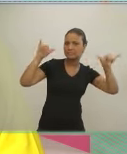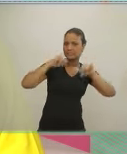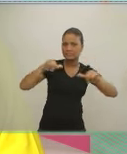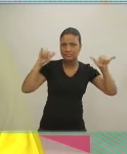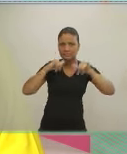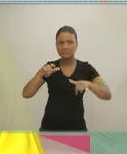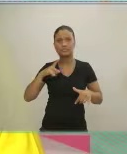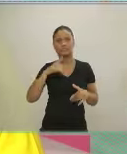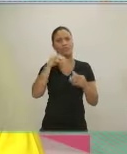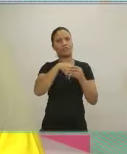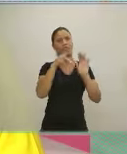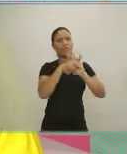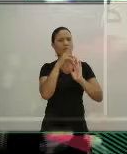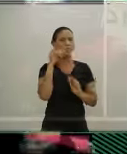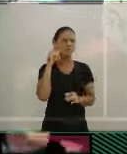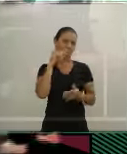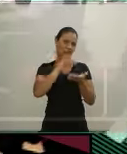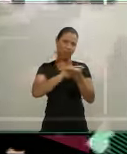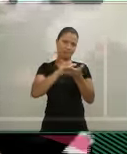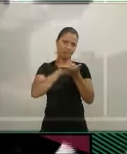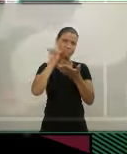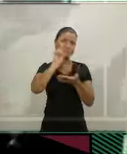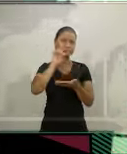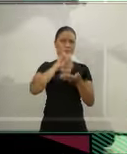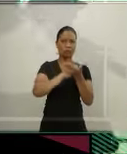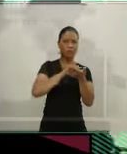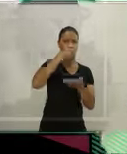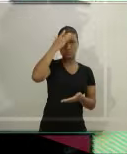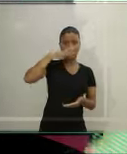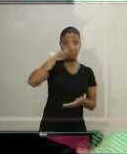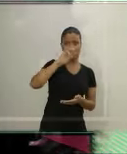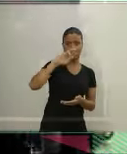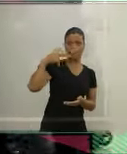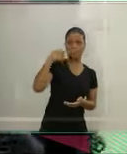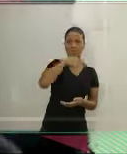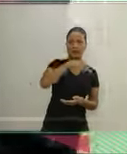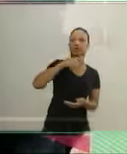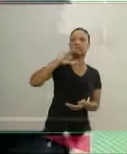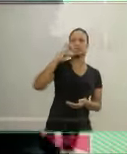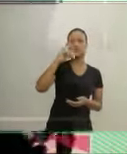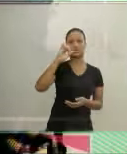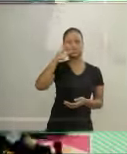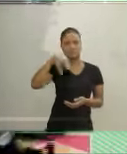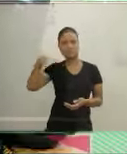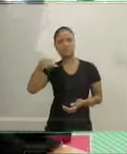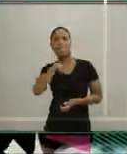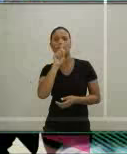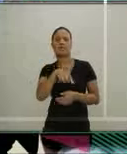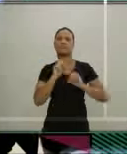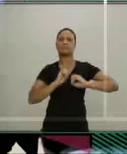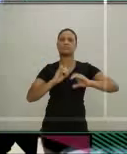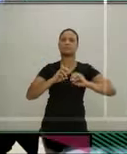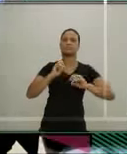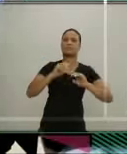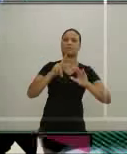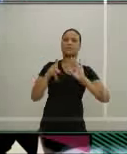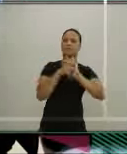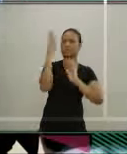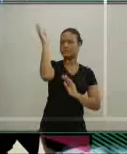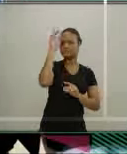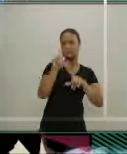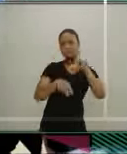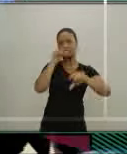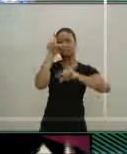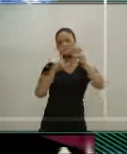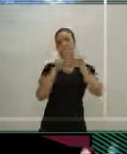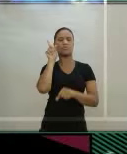legal quando esteve na Califórnia com pessoal do borp né entre eles o o Chris Fin que